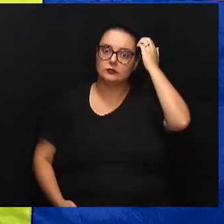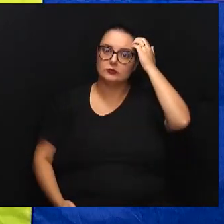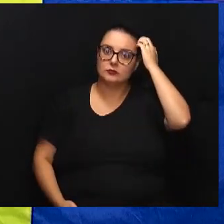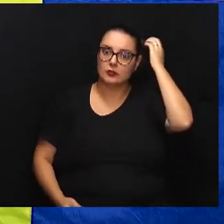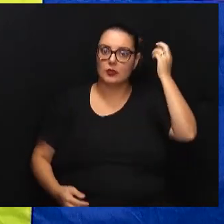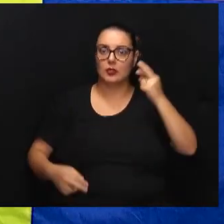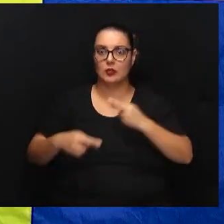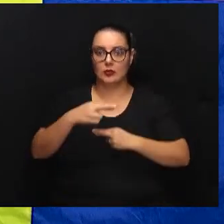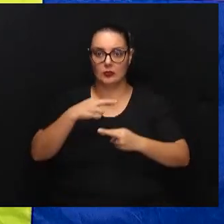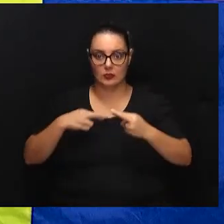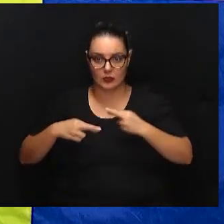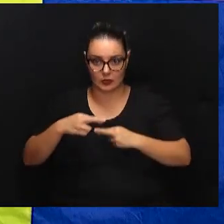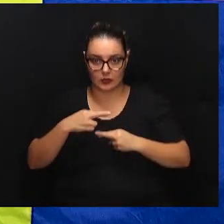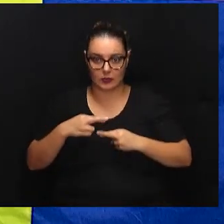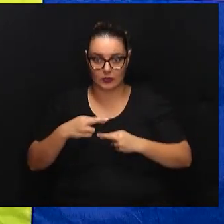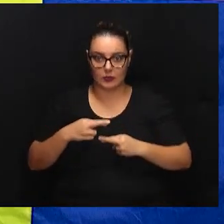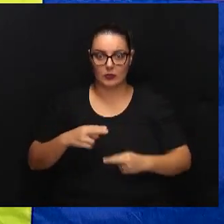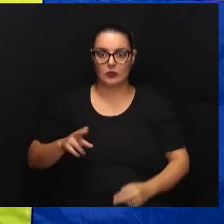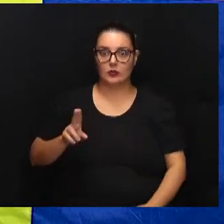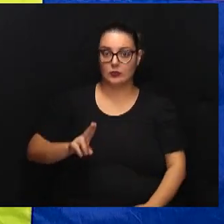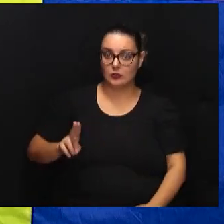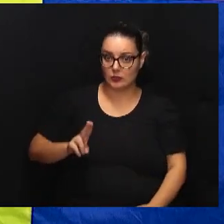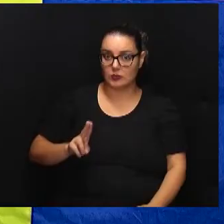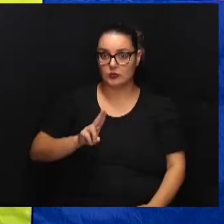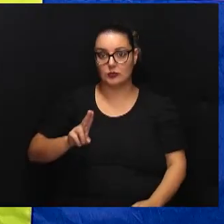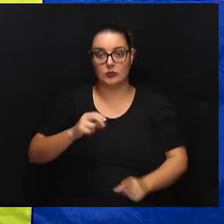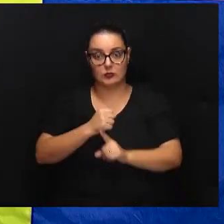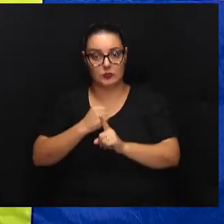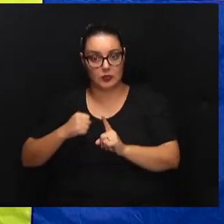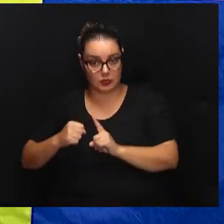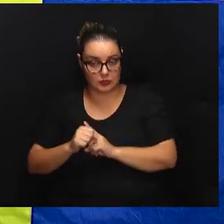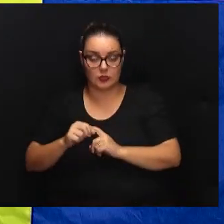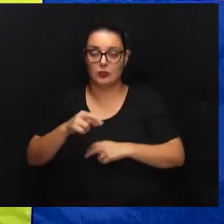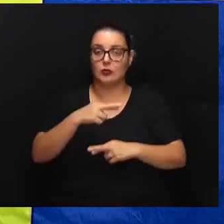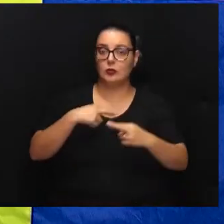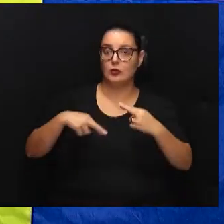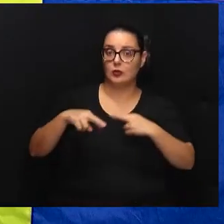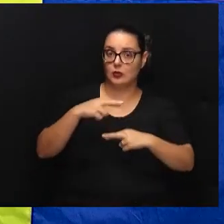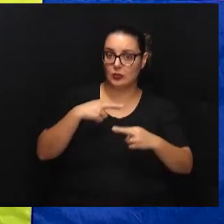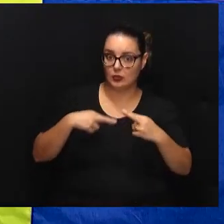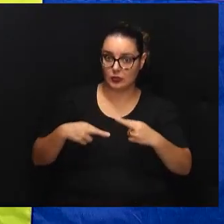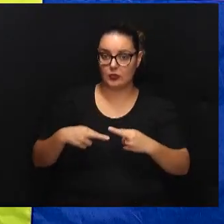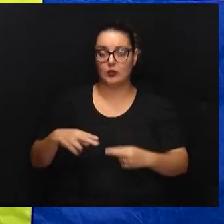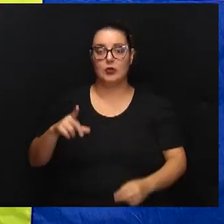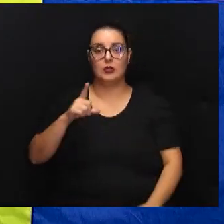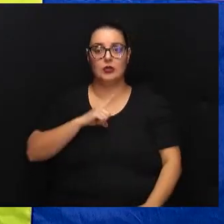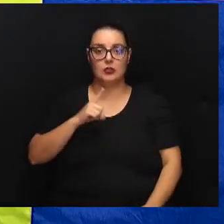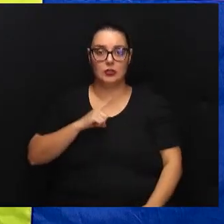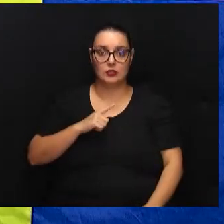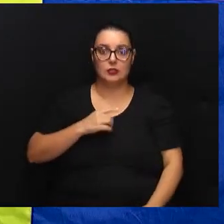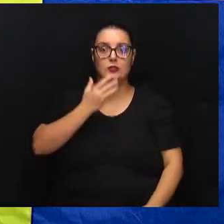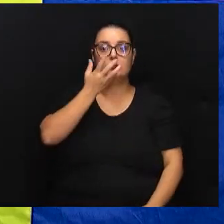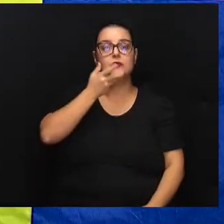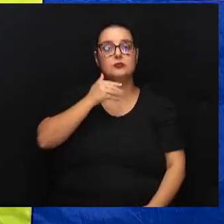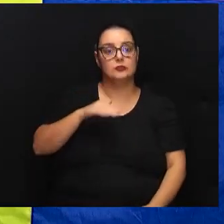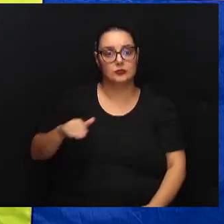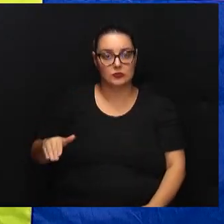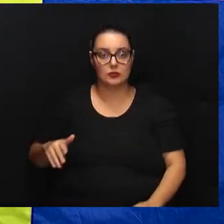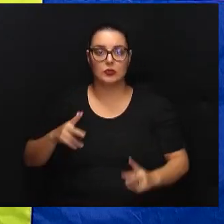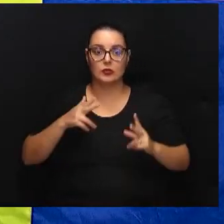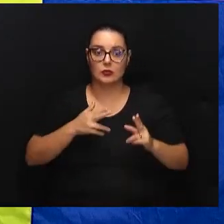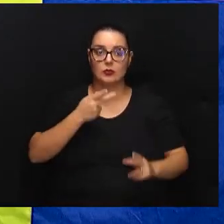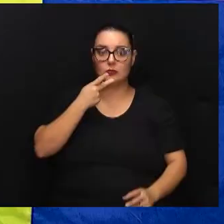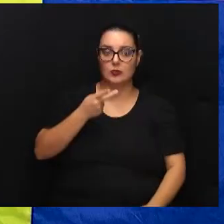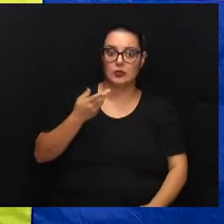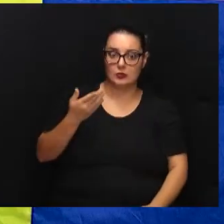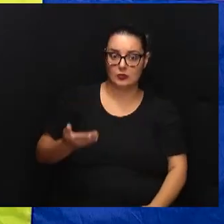nome social, com relação à existência de crianças, como foi dito aqui, seja pelo fato da gente conseguir